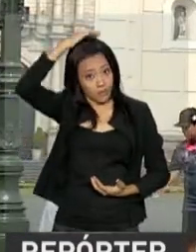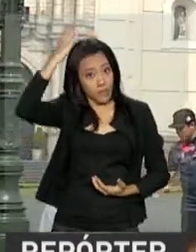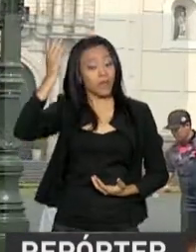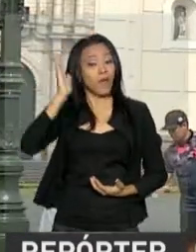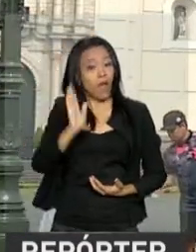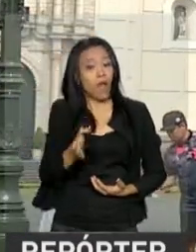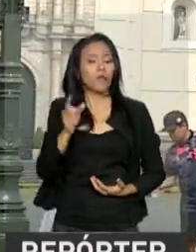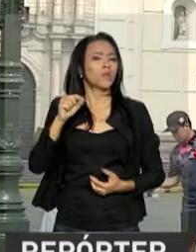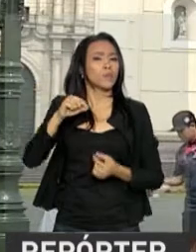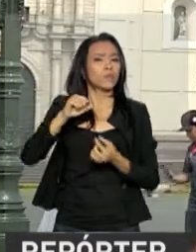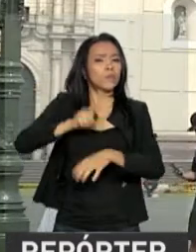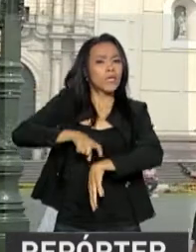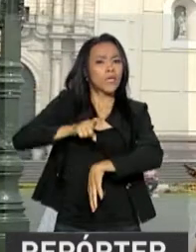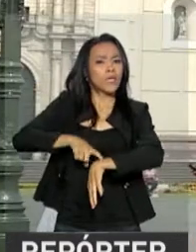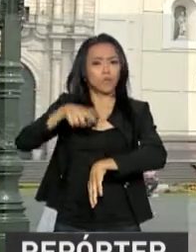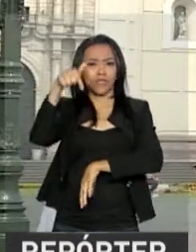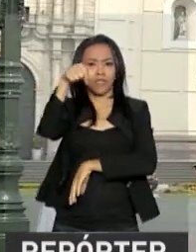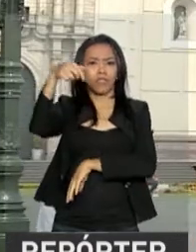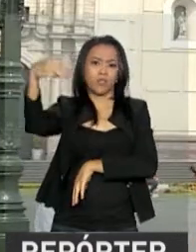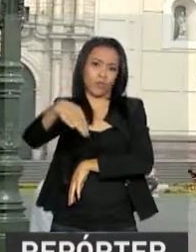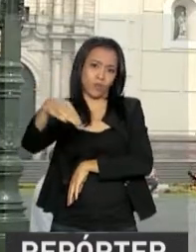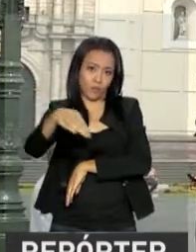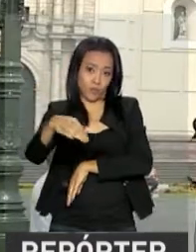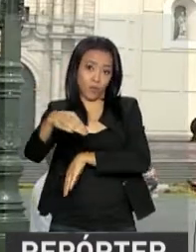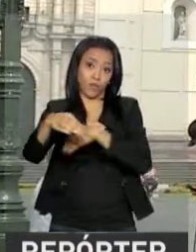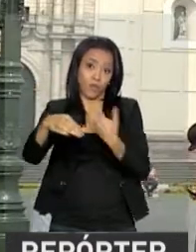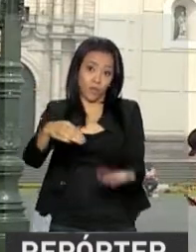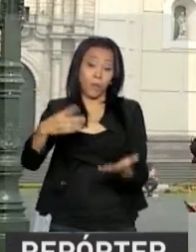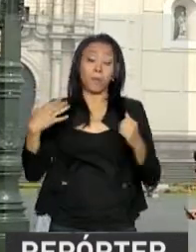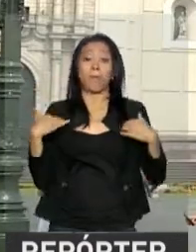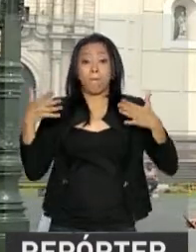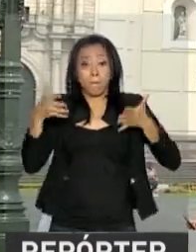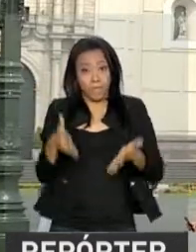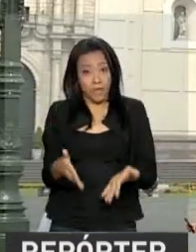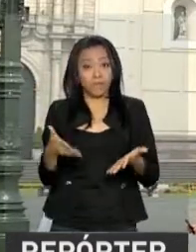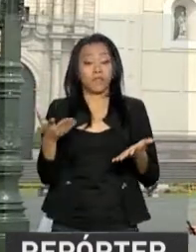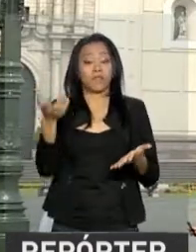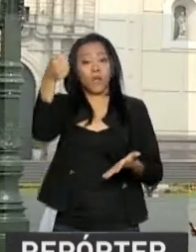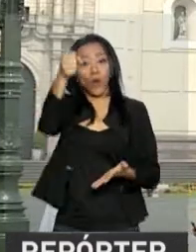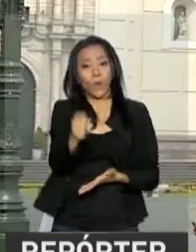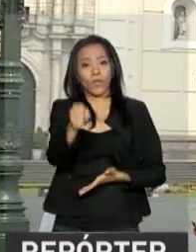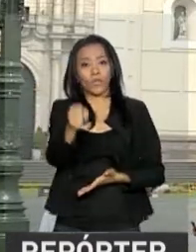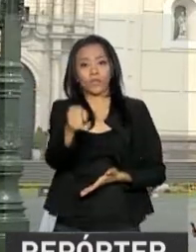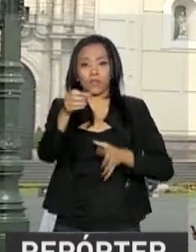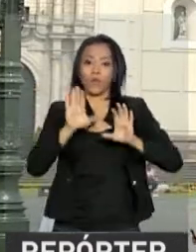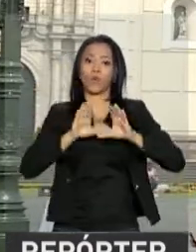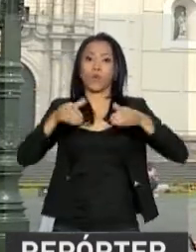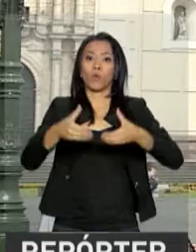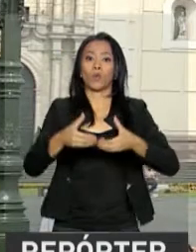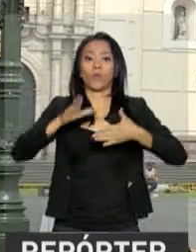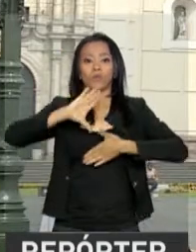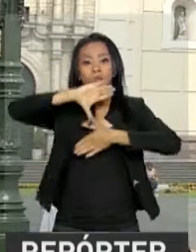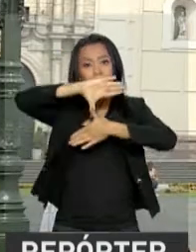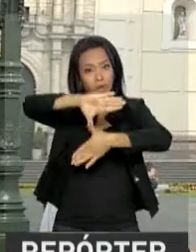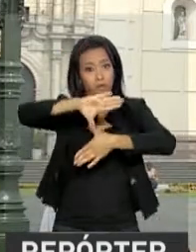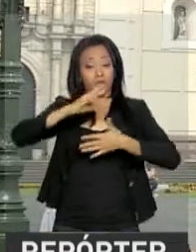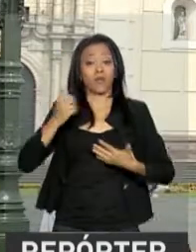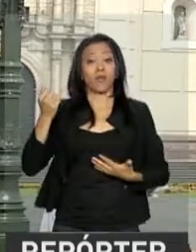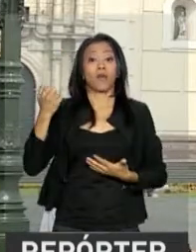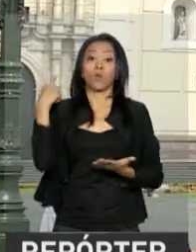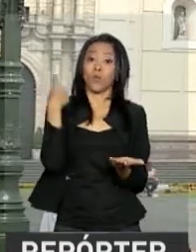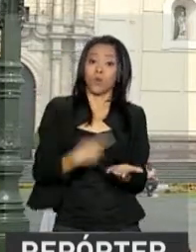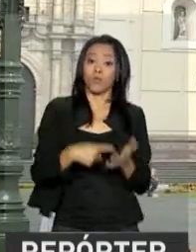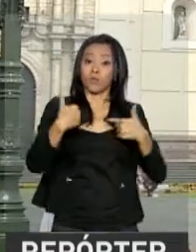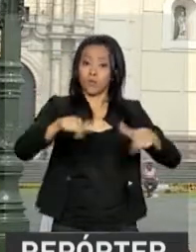para ter uma duração de sete minutos além da participação na 8ª cúpula das américas a agenda do presidente